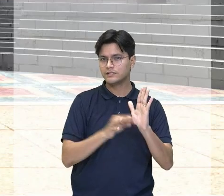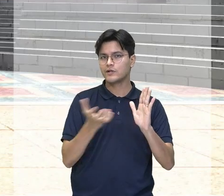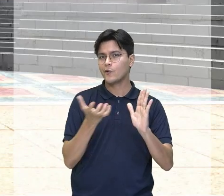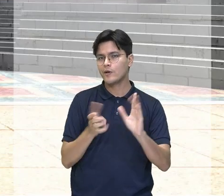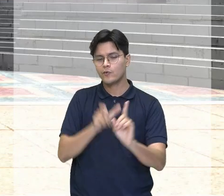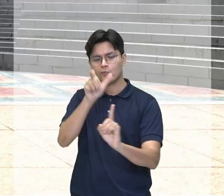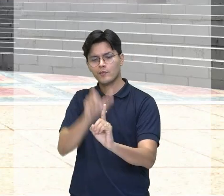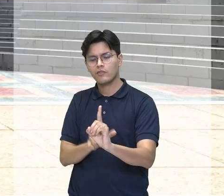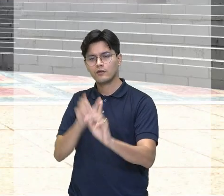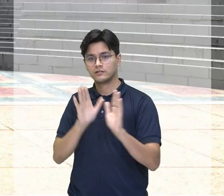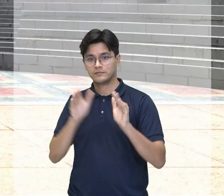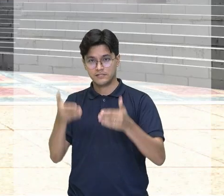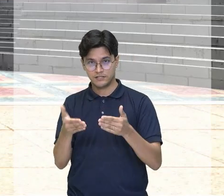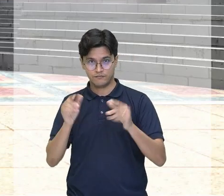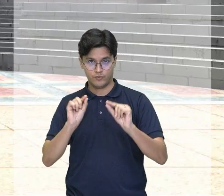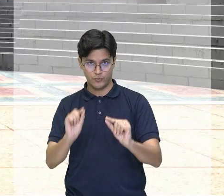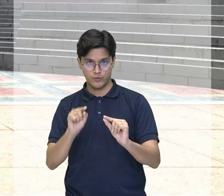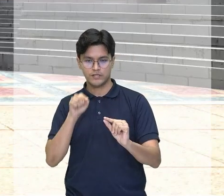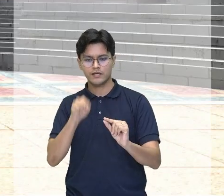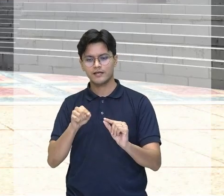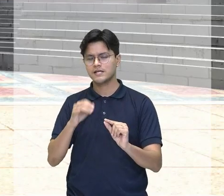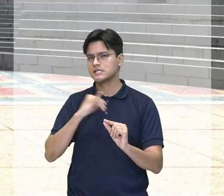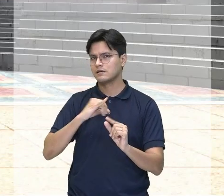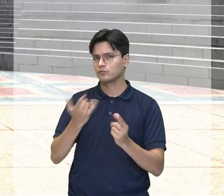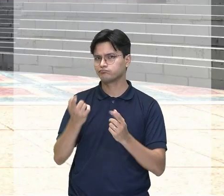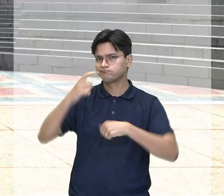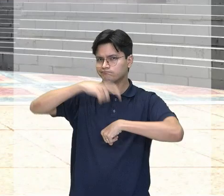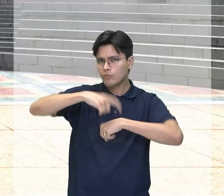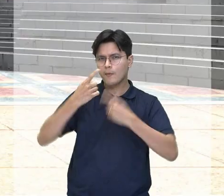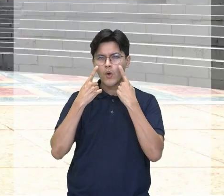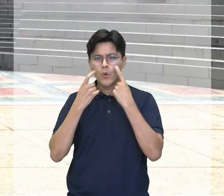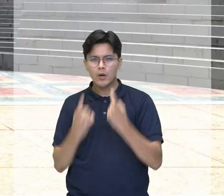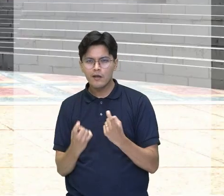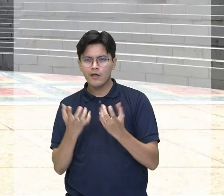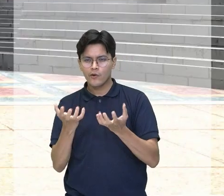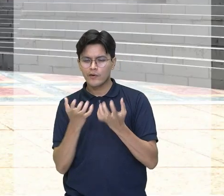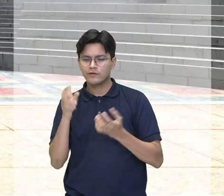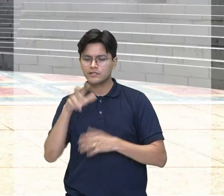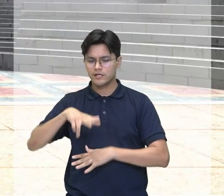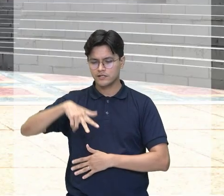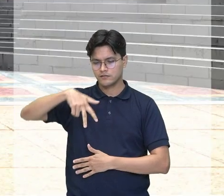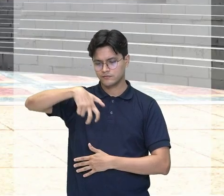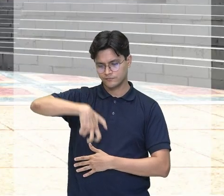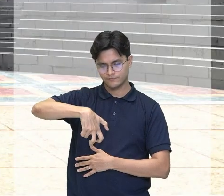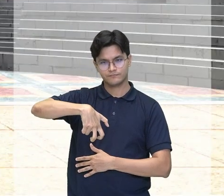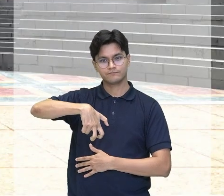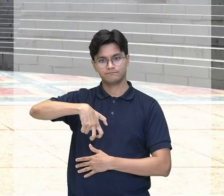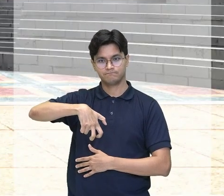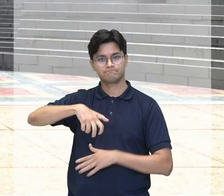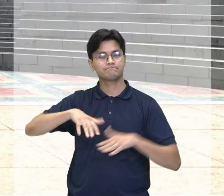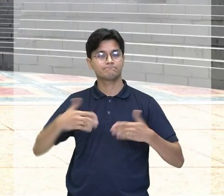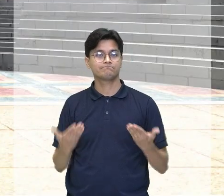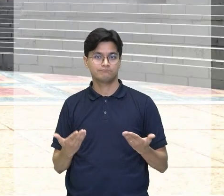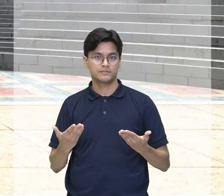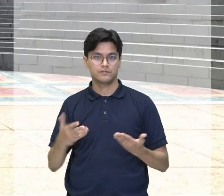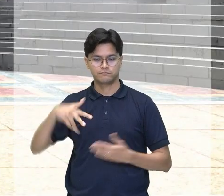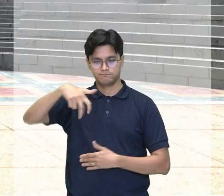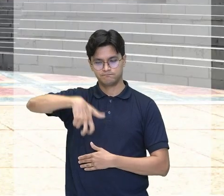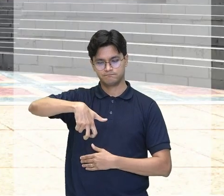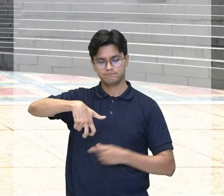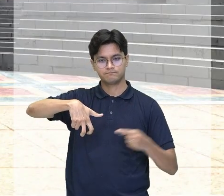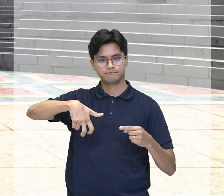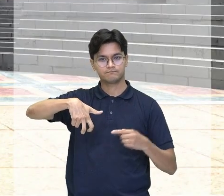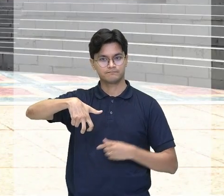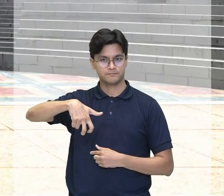tal, nesse momento em que ele for chorar, ele vá ficar de joelho. Tá bom? Ele vai ficar de joelho. E ao